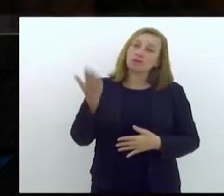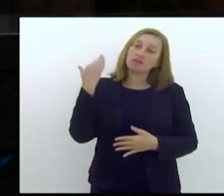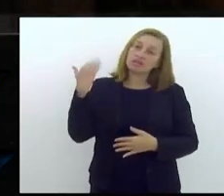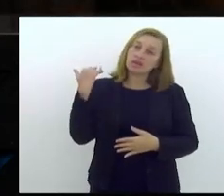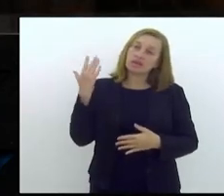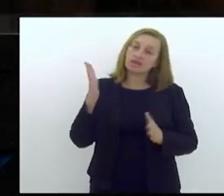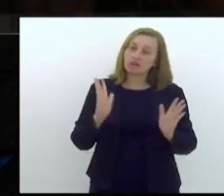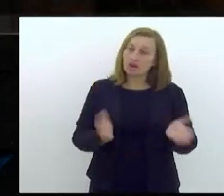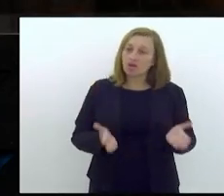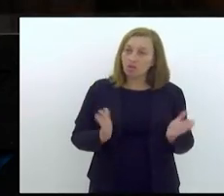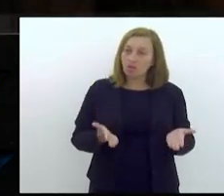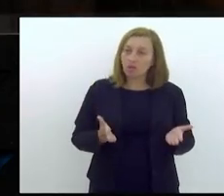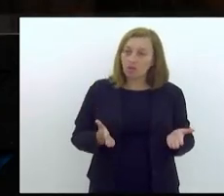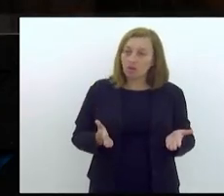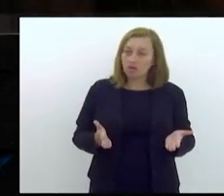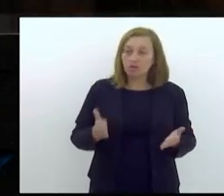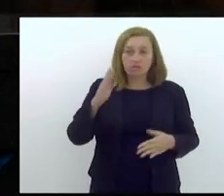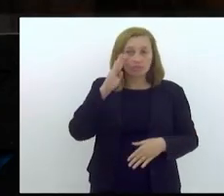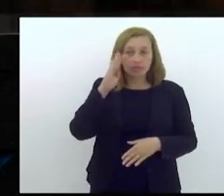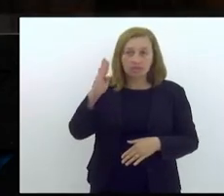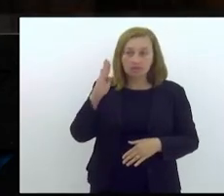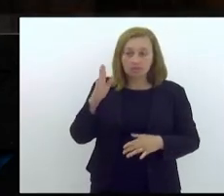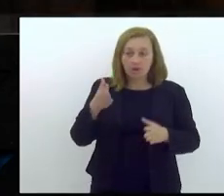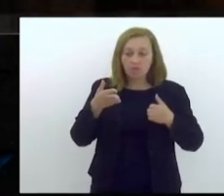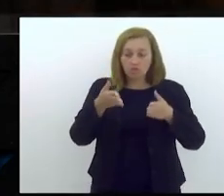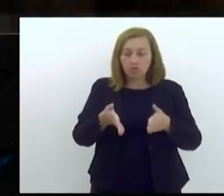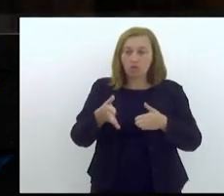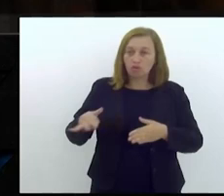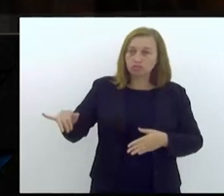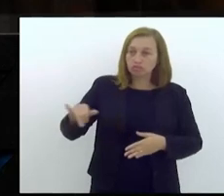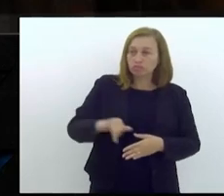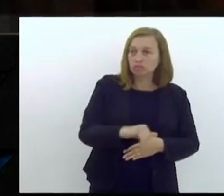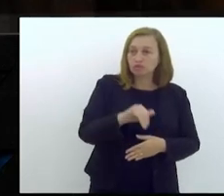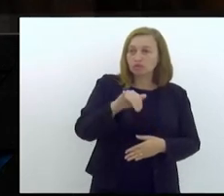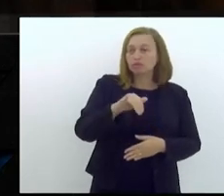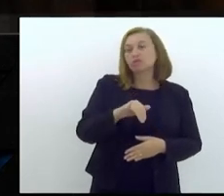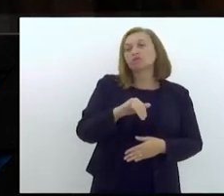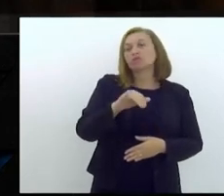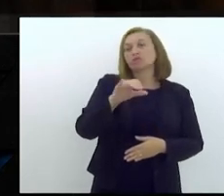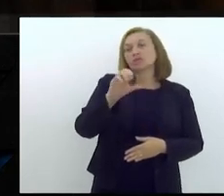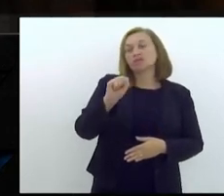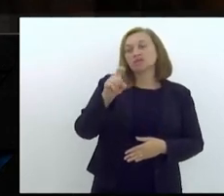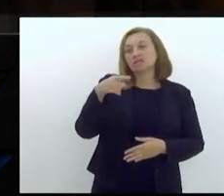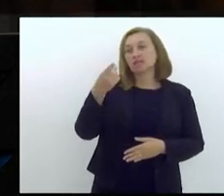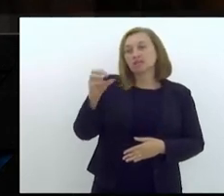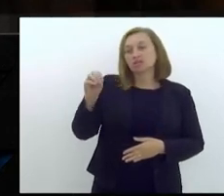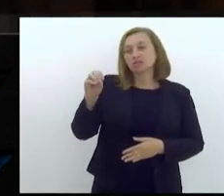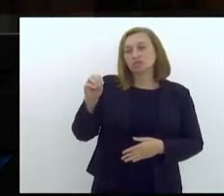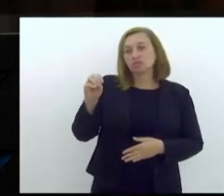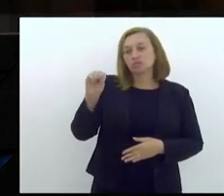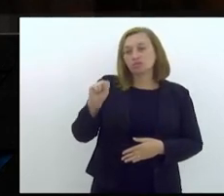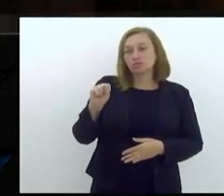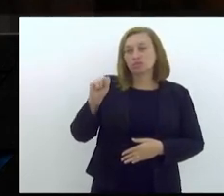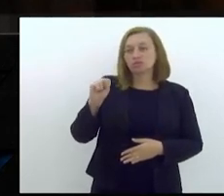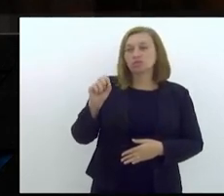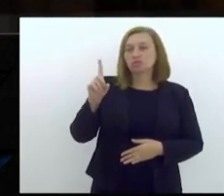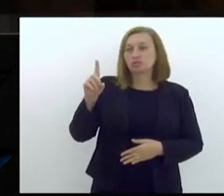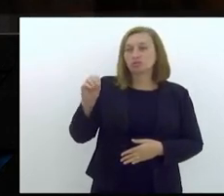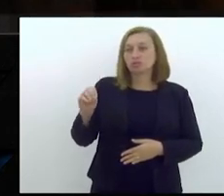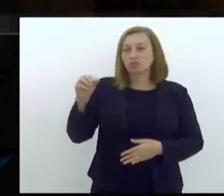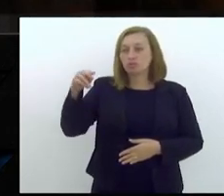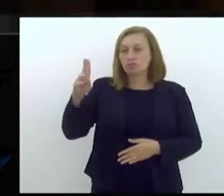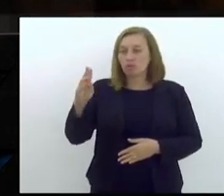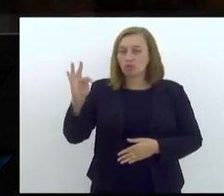Dumont em detrimento do Galeão que fortalece outros aeroportos internacionais principalmente